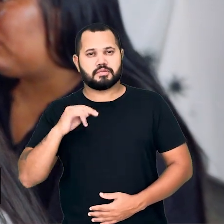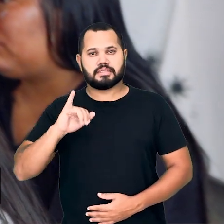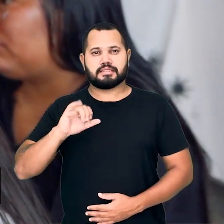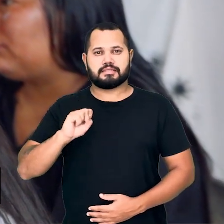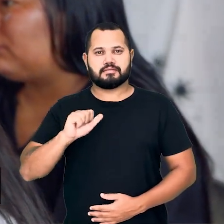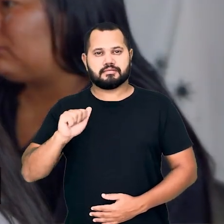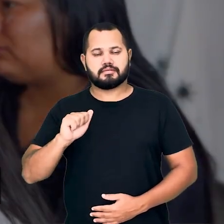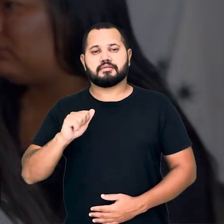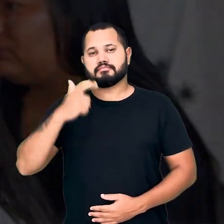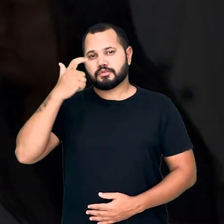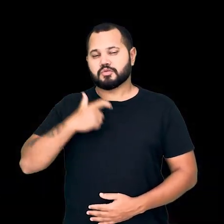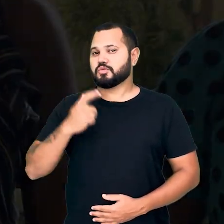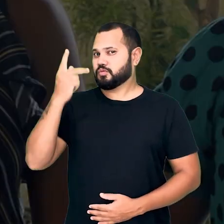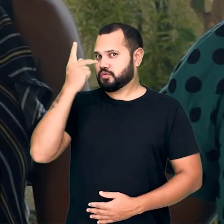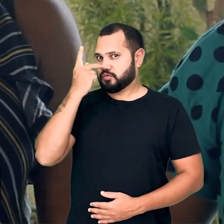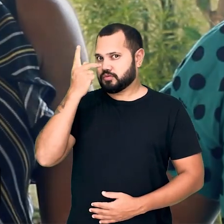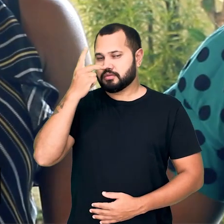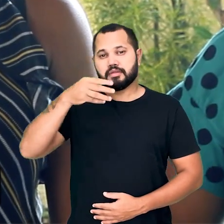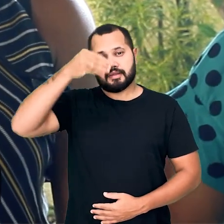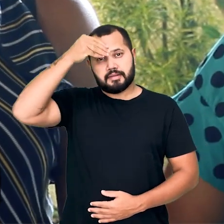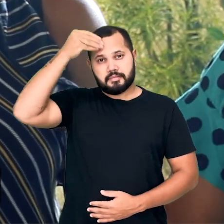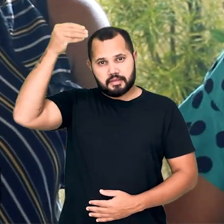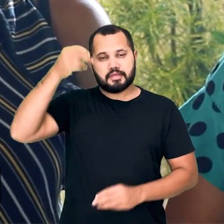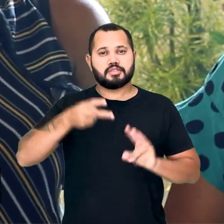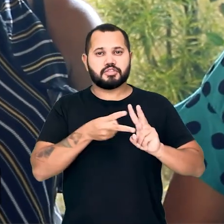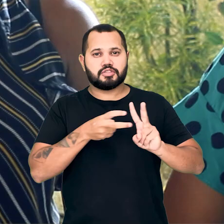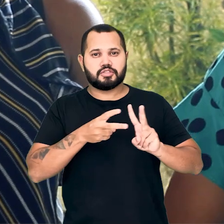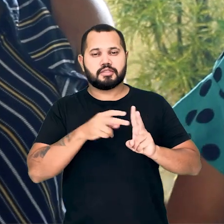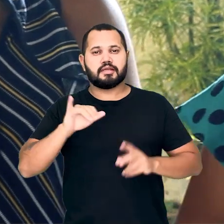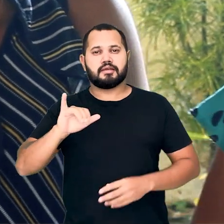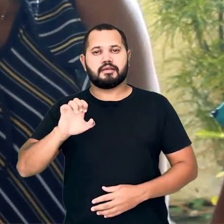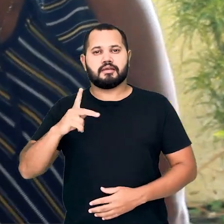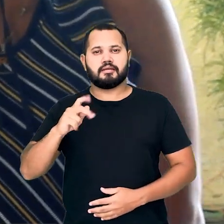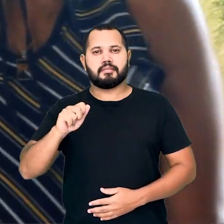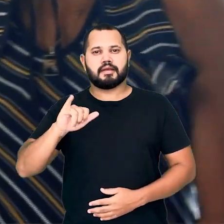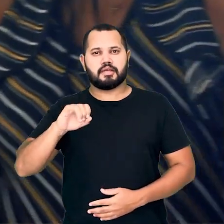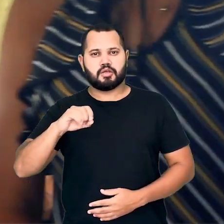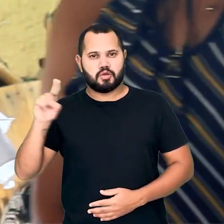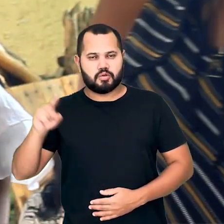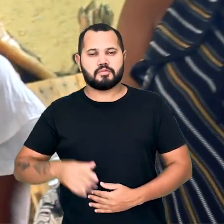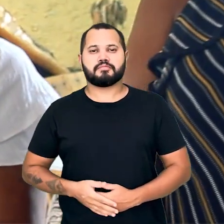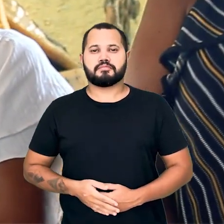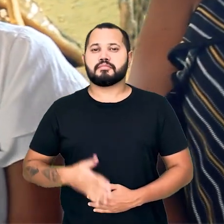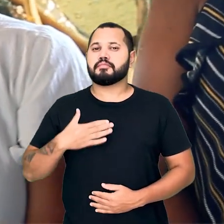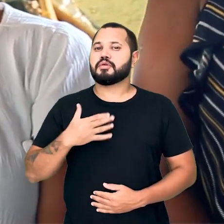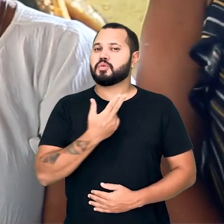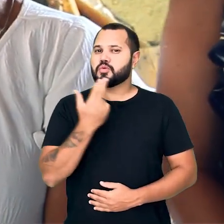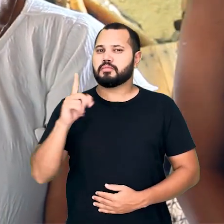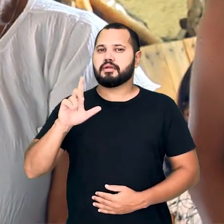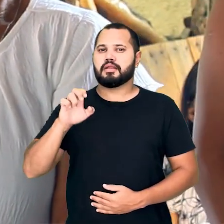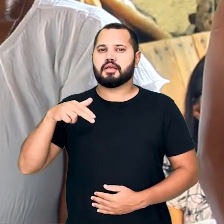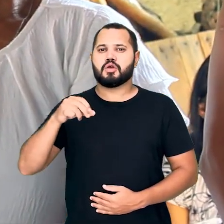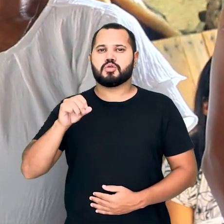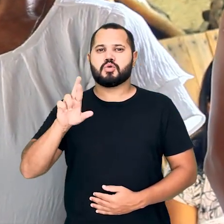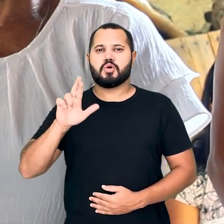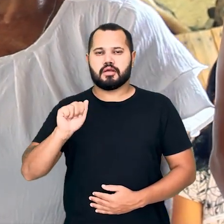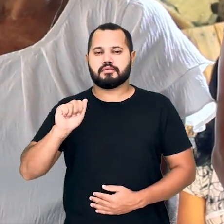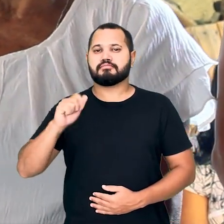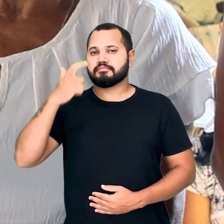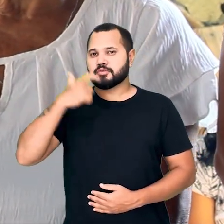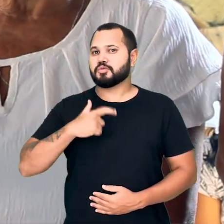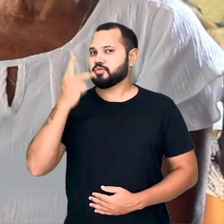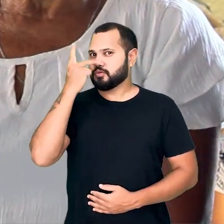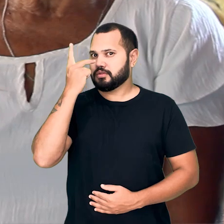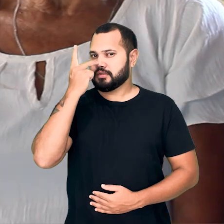nome é Isa, sou tucana e Vencimento e Parioca. Meu nome é Leonora, sou